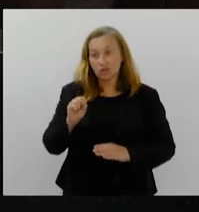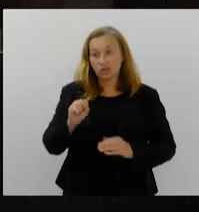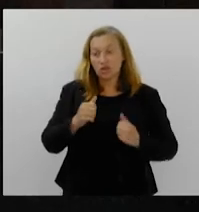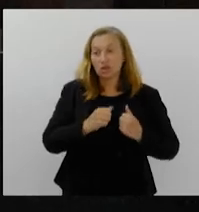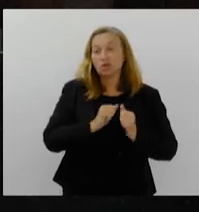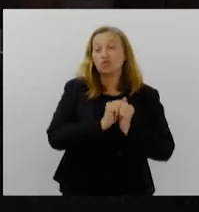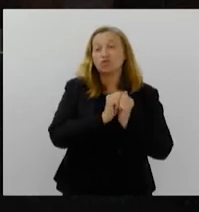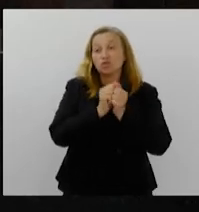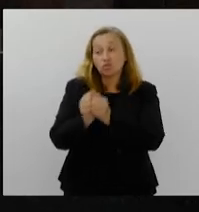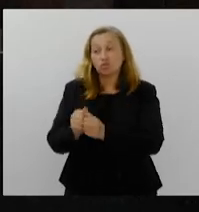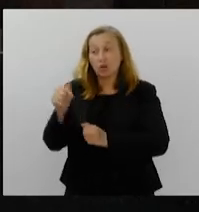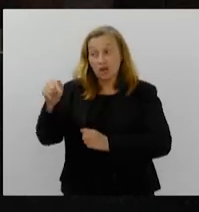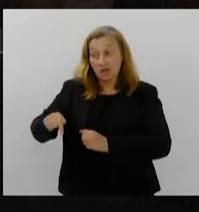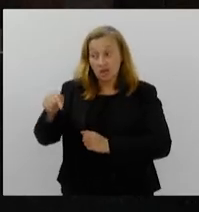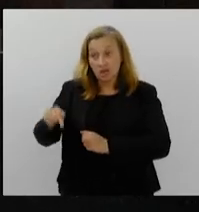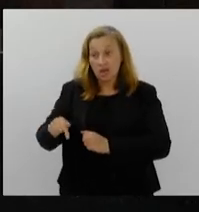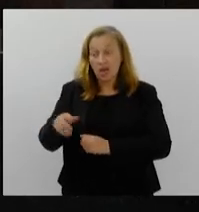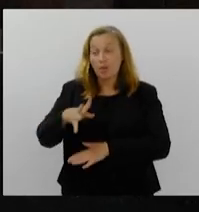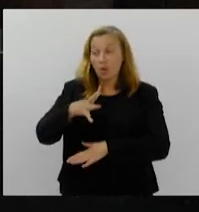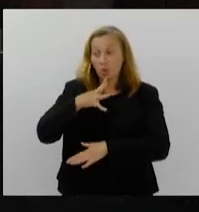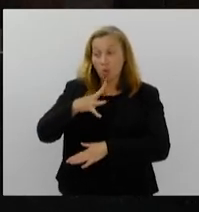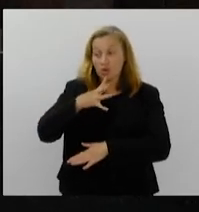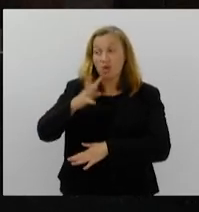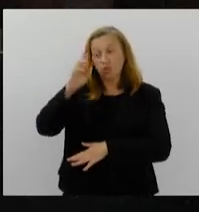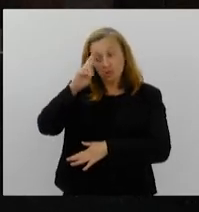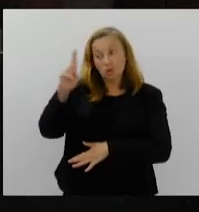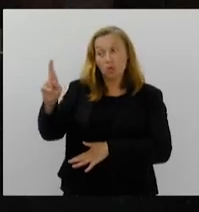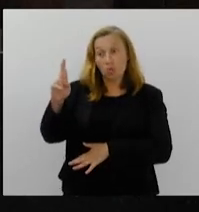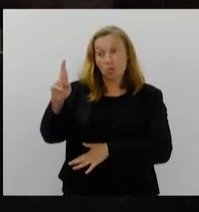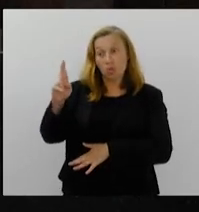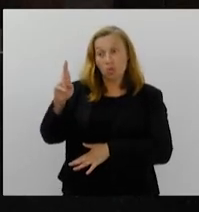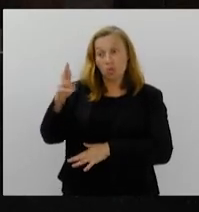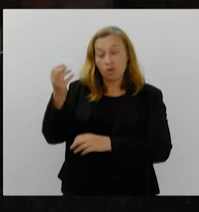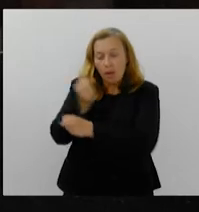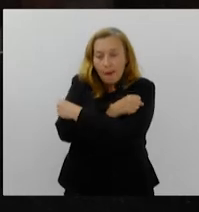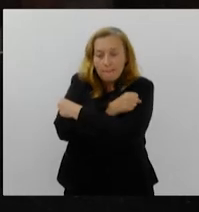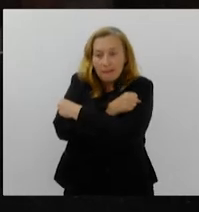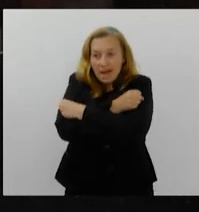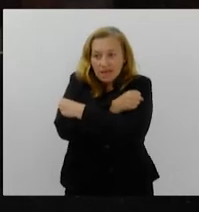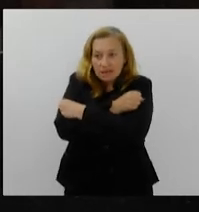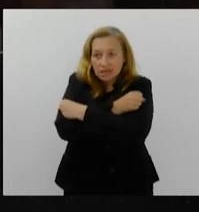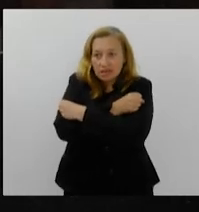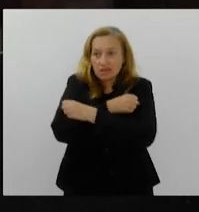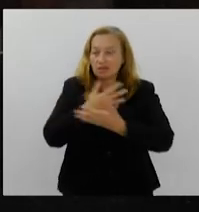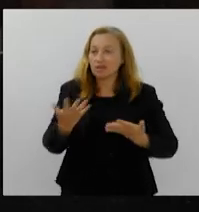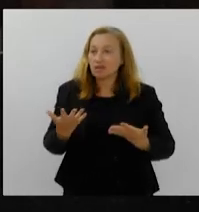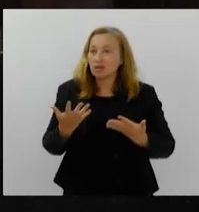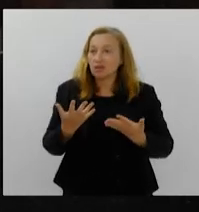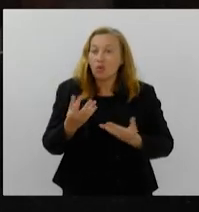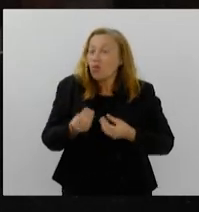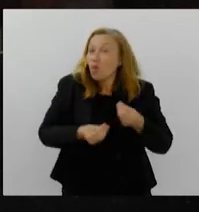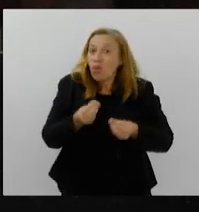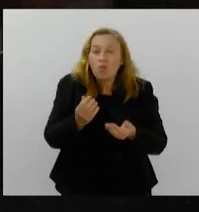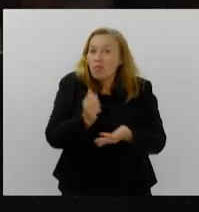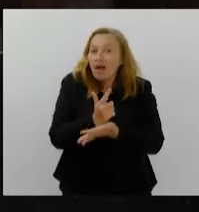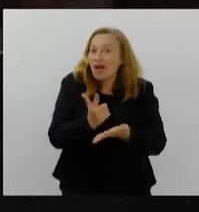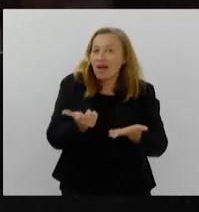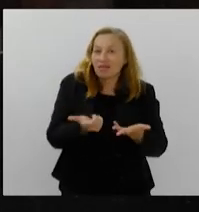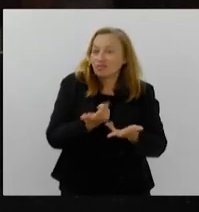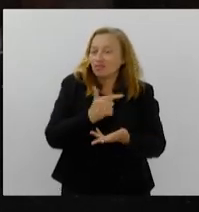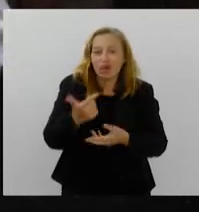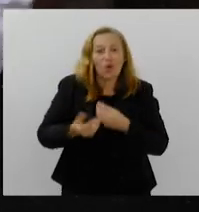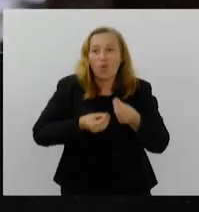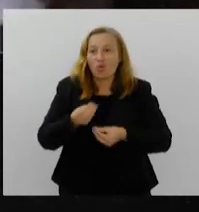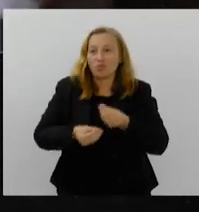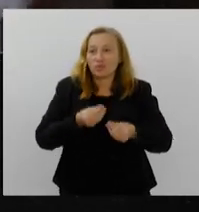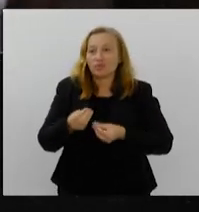me trazer, para ele conhecer o senhor, para me te dar um abraço. Não tem preço? Não tem preço, não tem preço